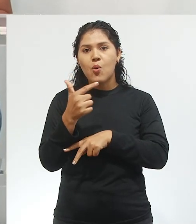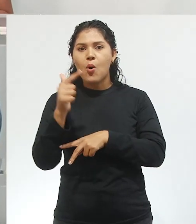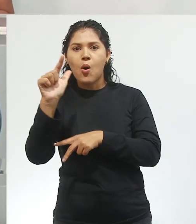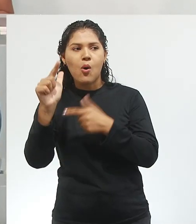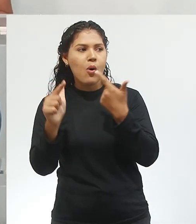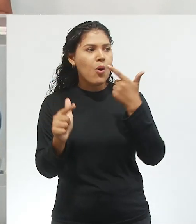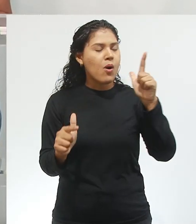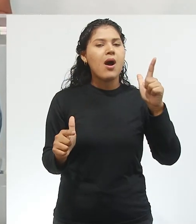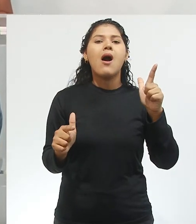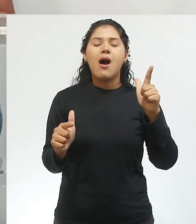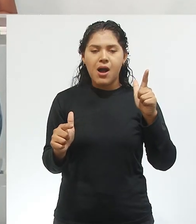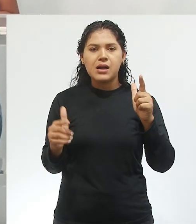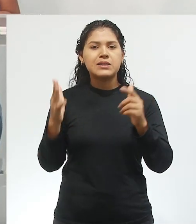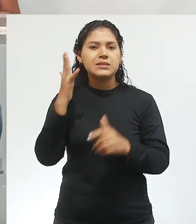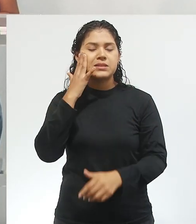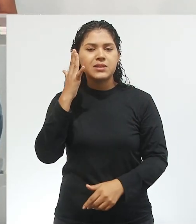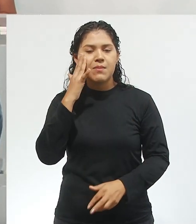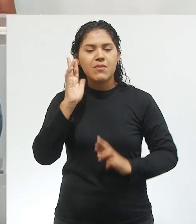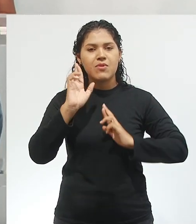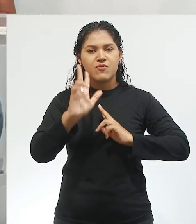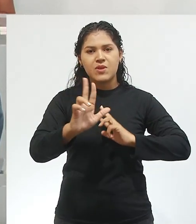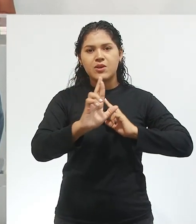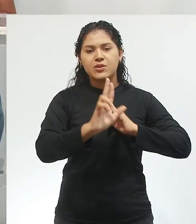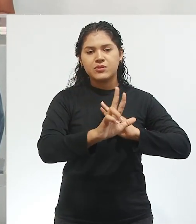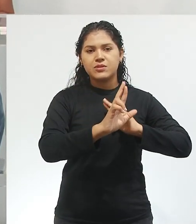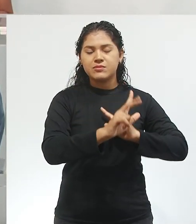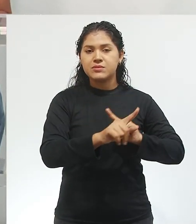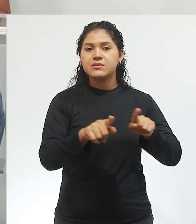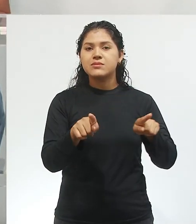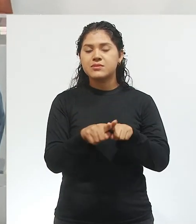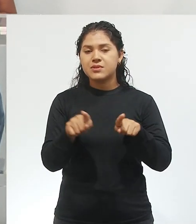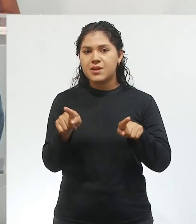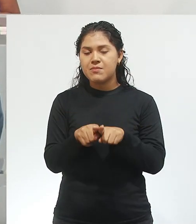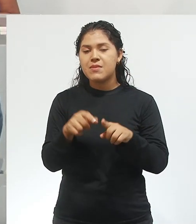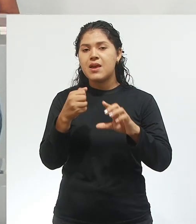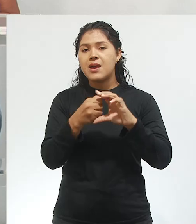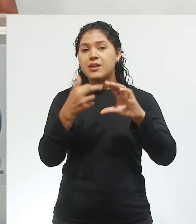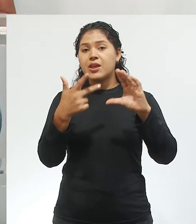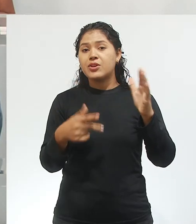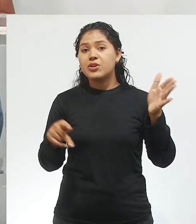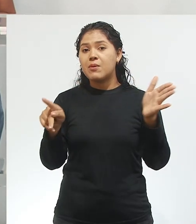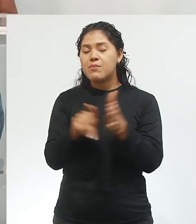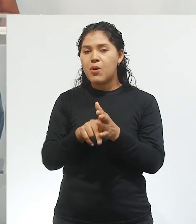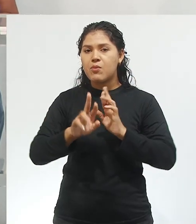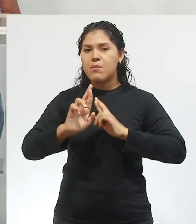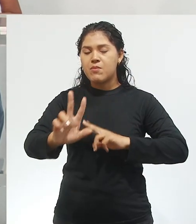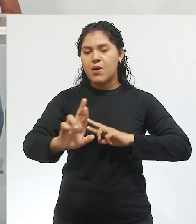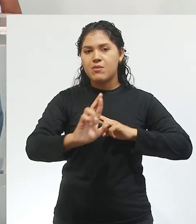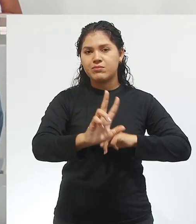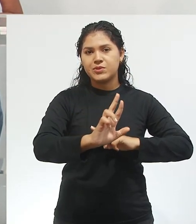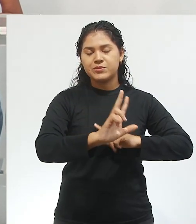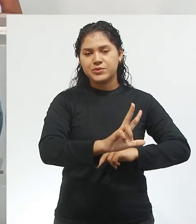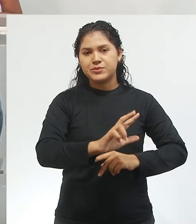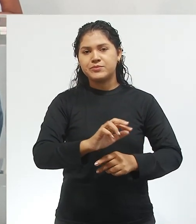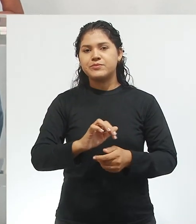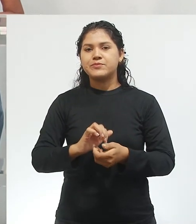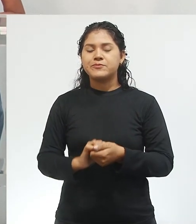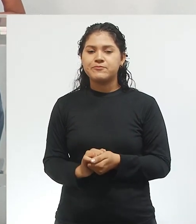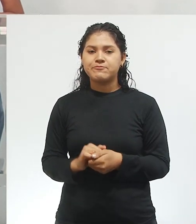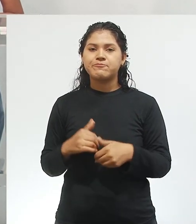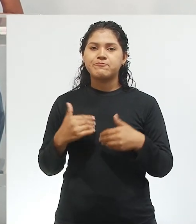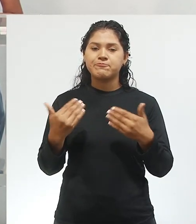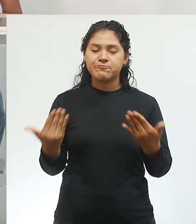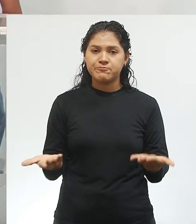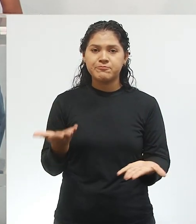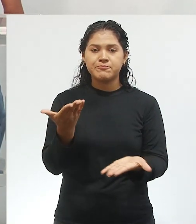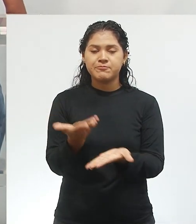a partir das suas diferenças, levando em consideração as suas especificidades enquanto sujeitos sociais. Eu